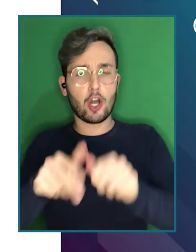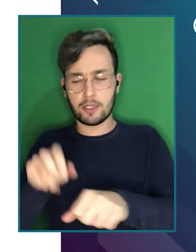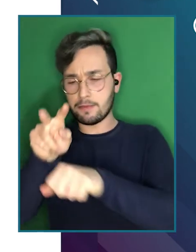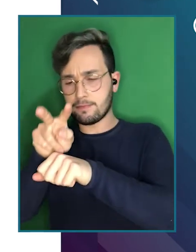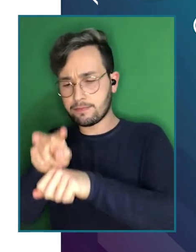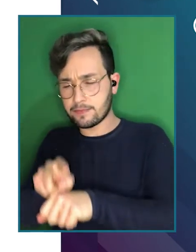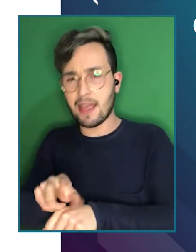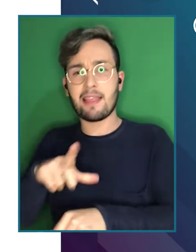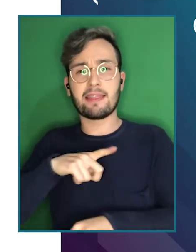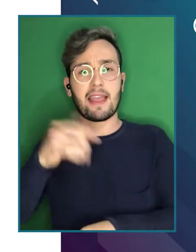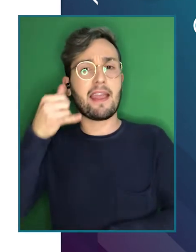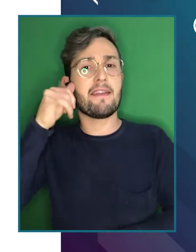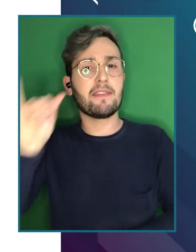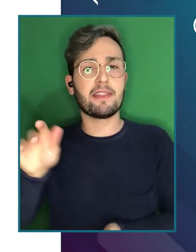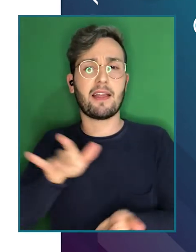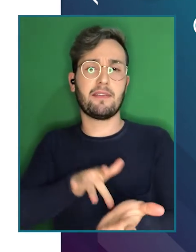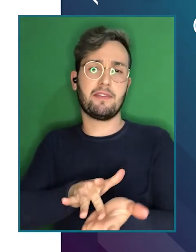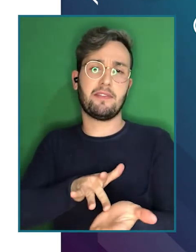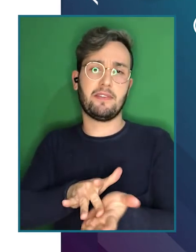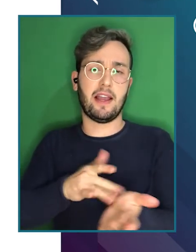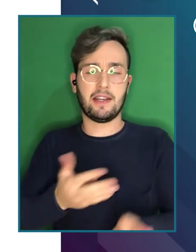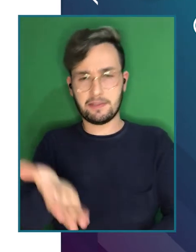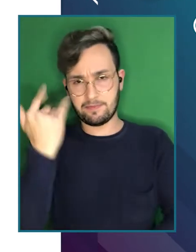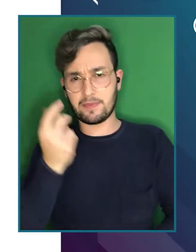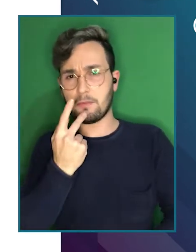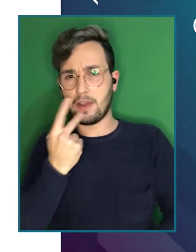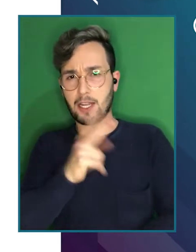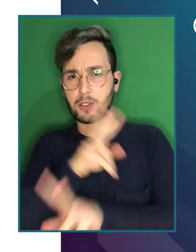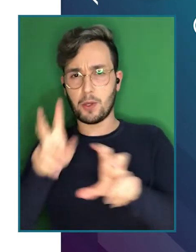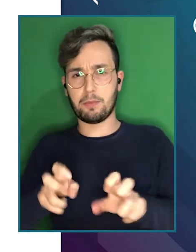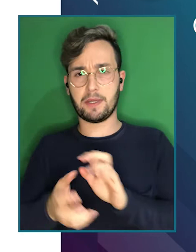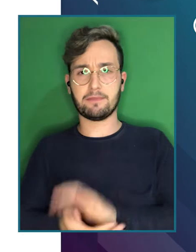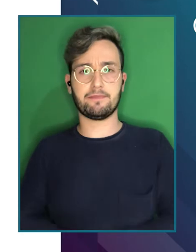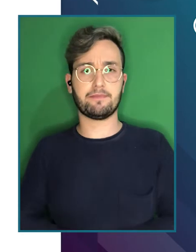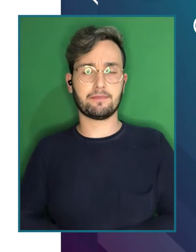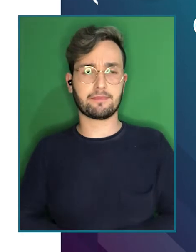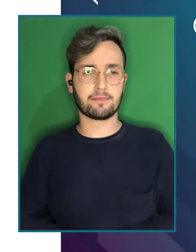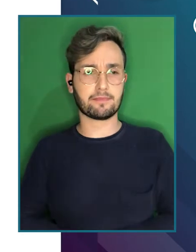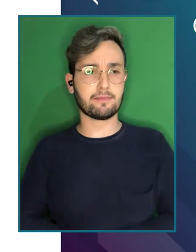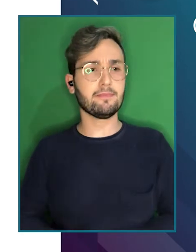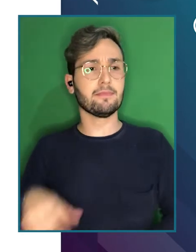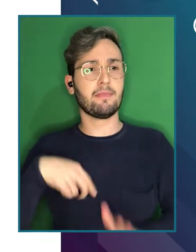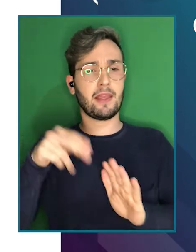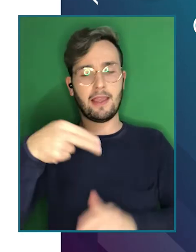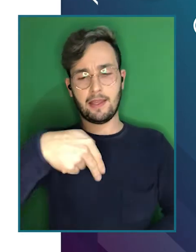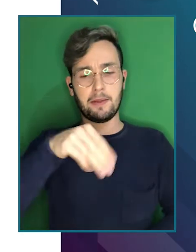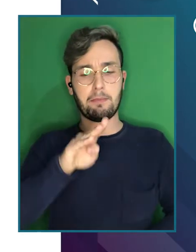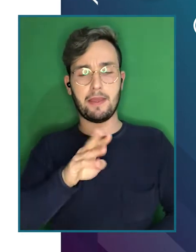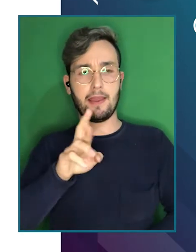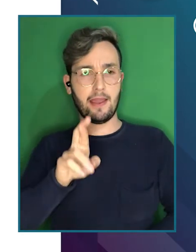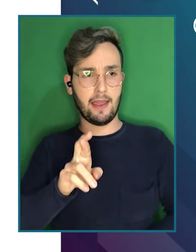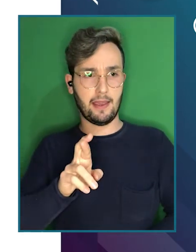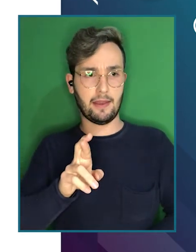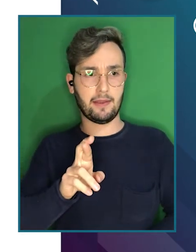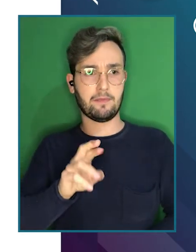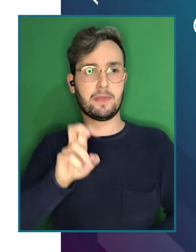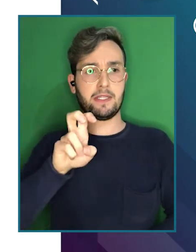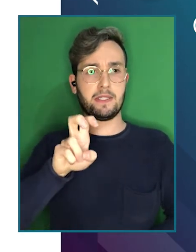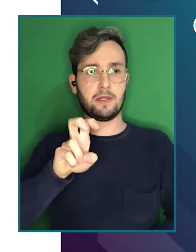procura evitar que haja uma falha. Vamos falar um pouco mais sobre isso. Segundo a norma NBR